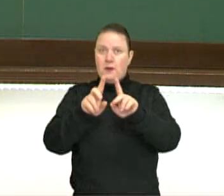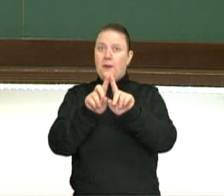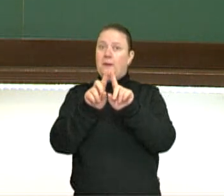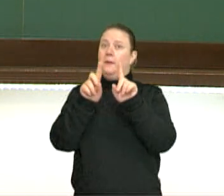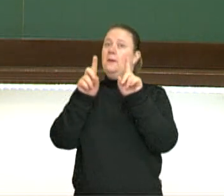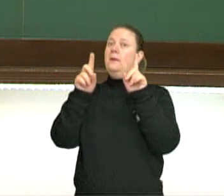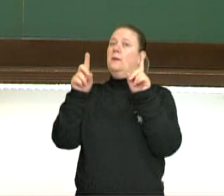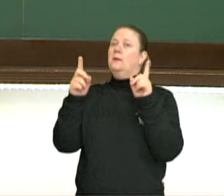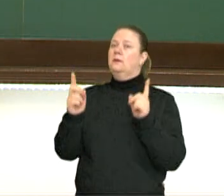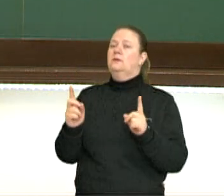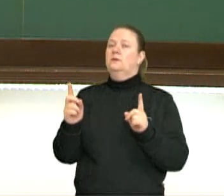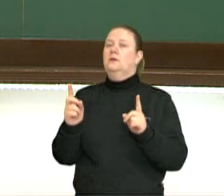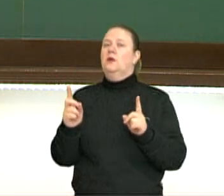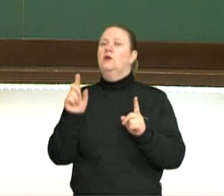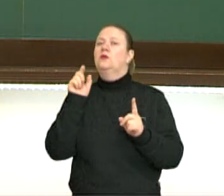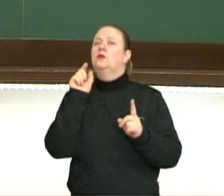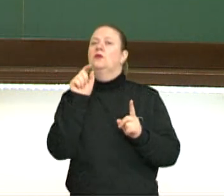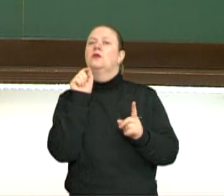não tem